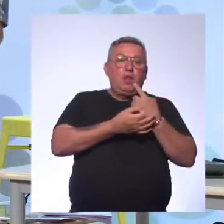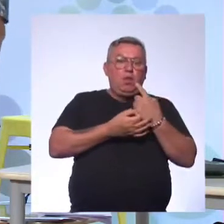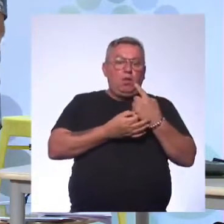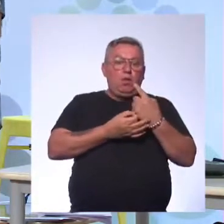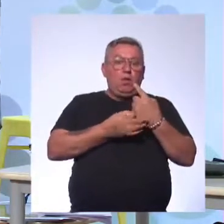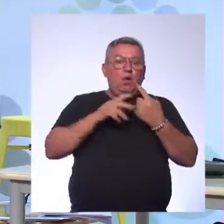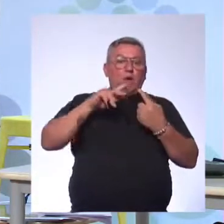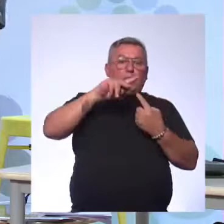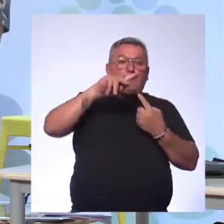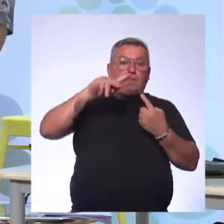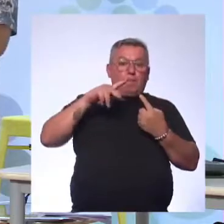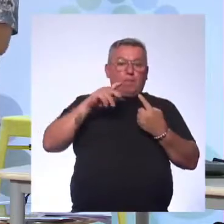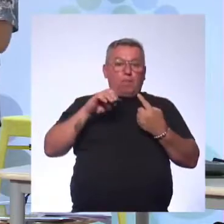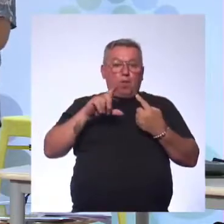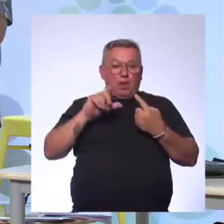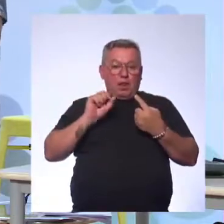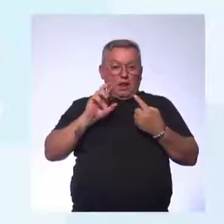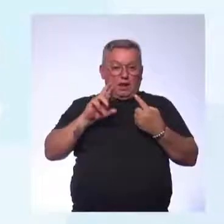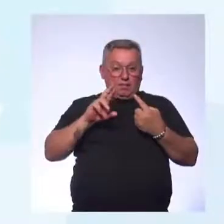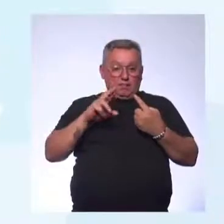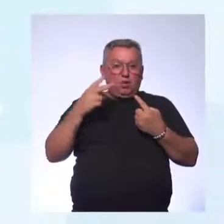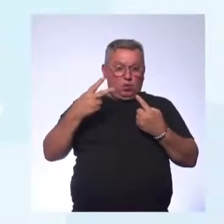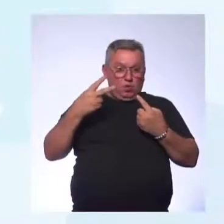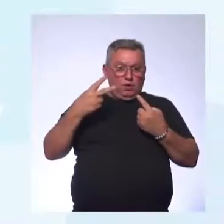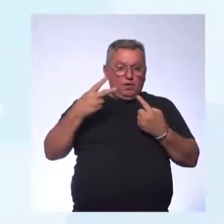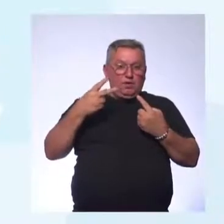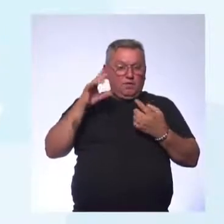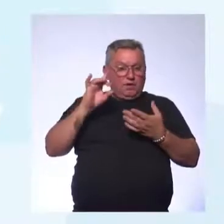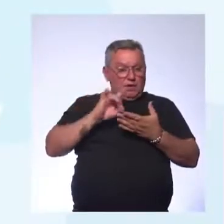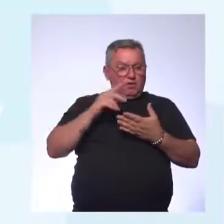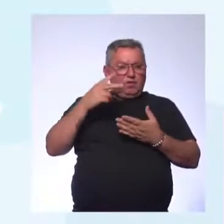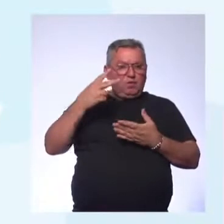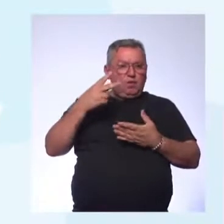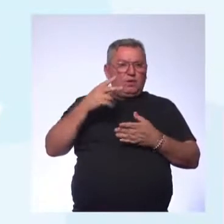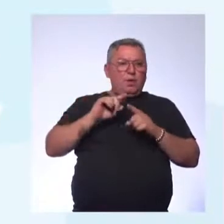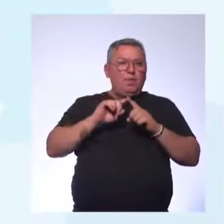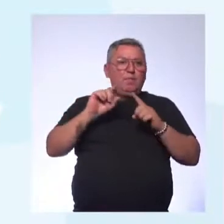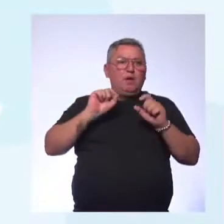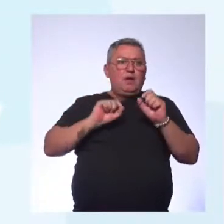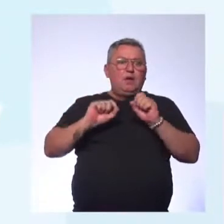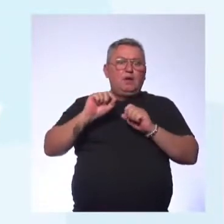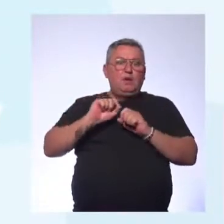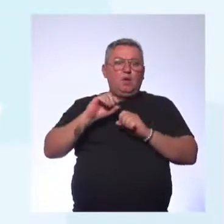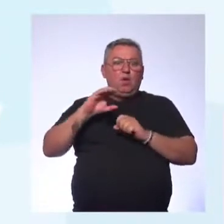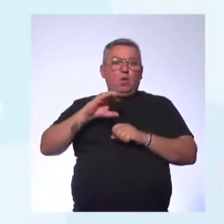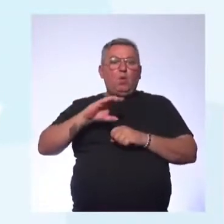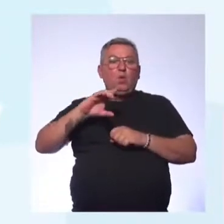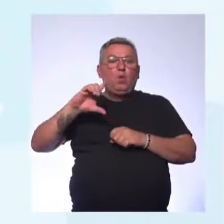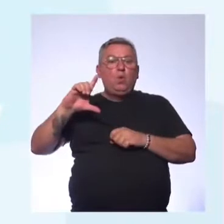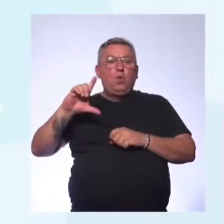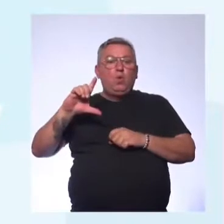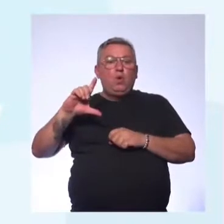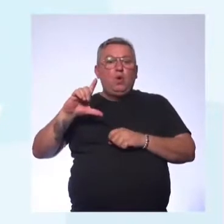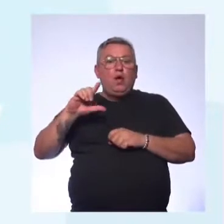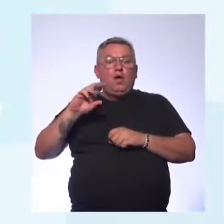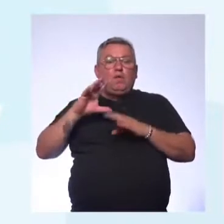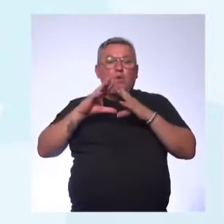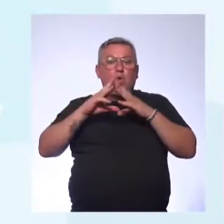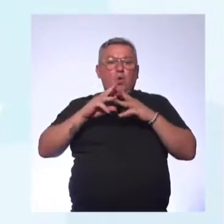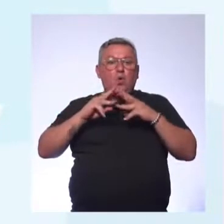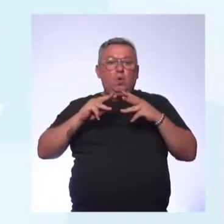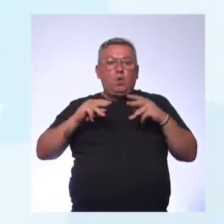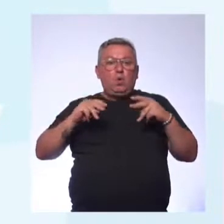Ok ou na verdade duas moléculas polares certo só que o cloreto de sódio ele vai ser